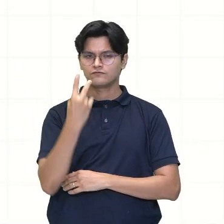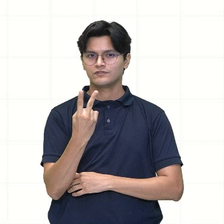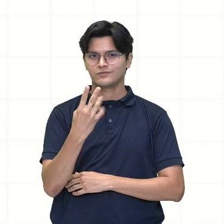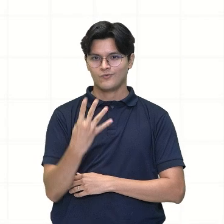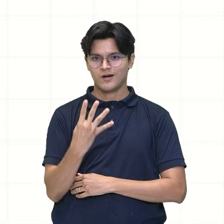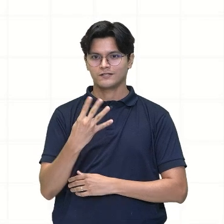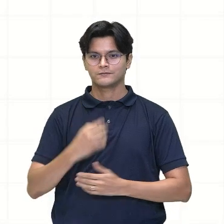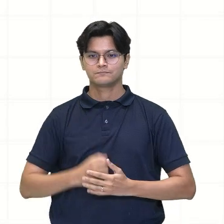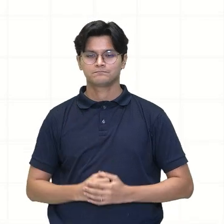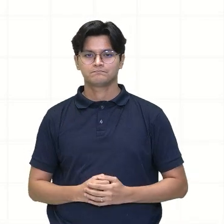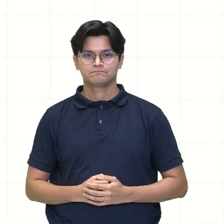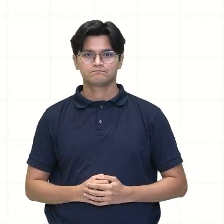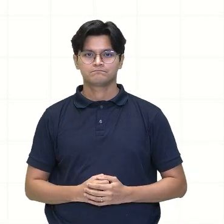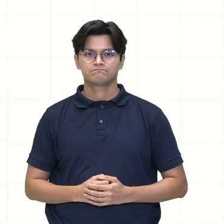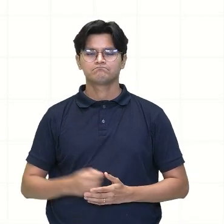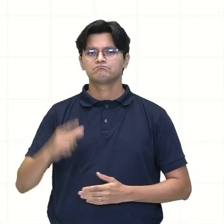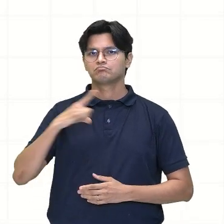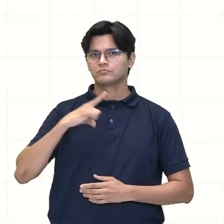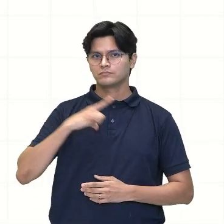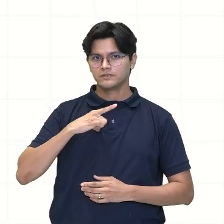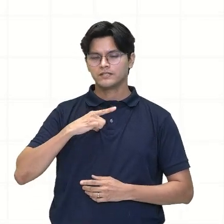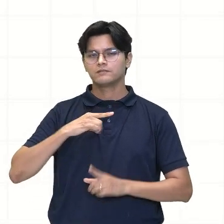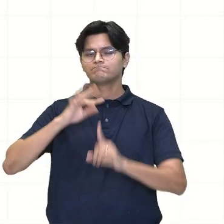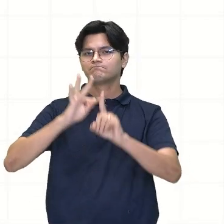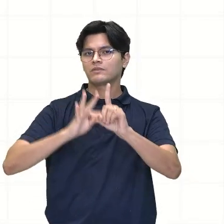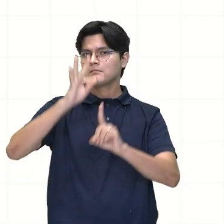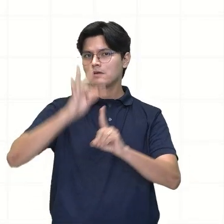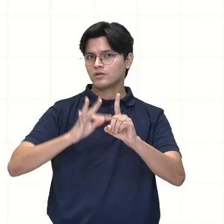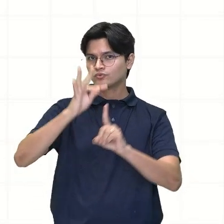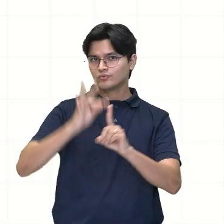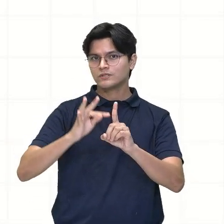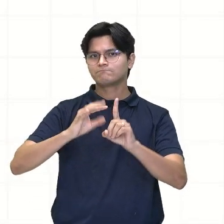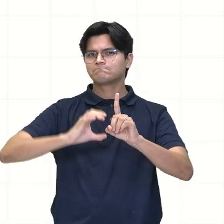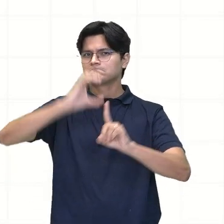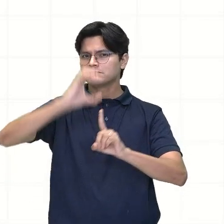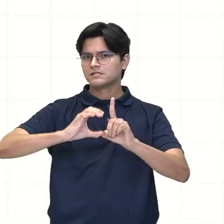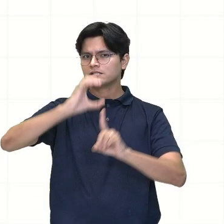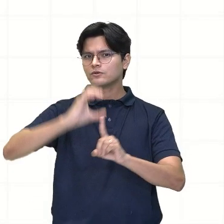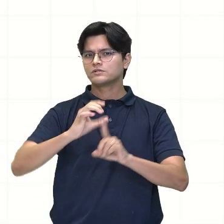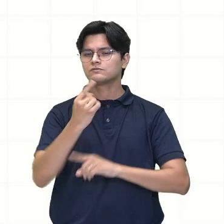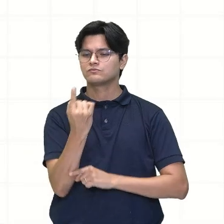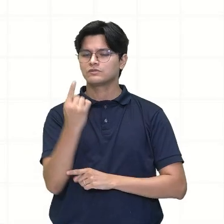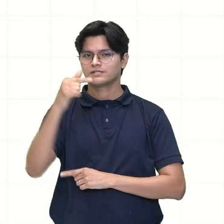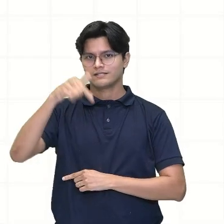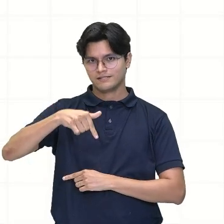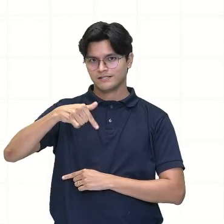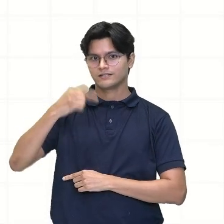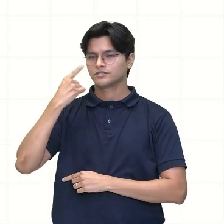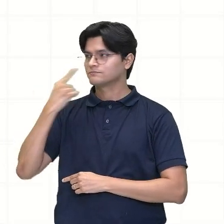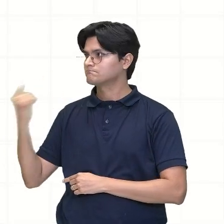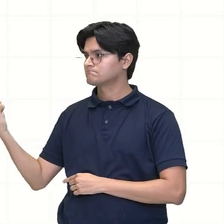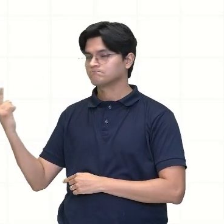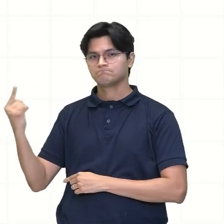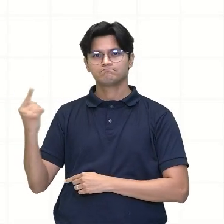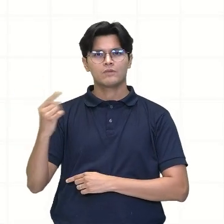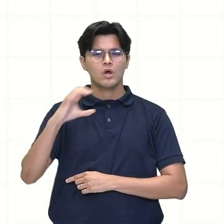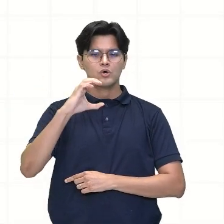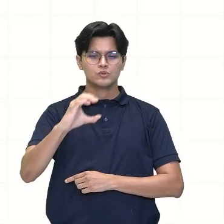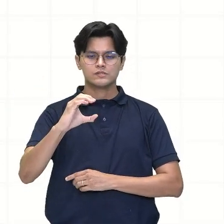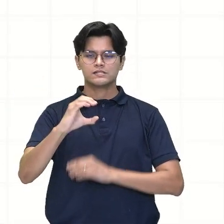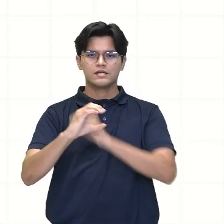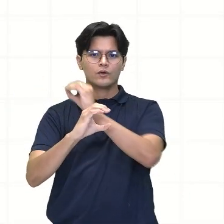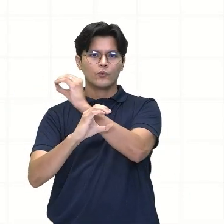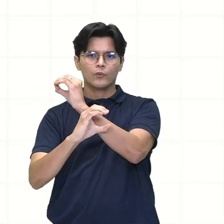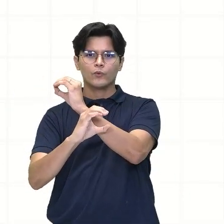Temos aqui uma temperatura, né, em graus Celsius, tá bom? Isso aqui significa graus Celsius. É a nossa